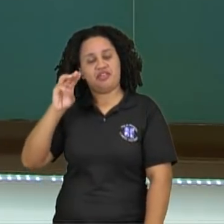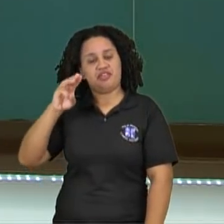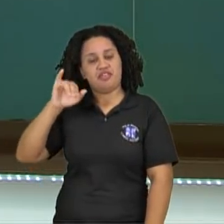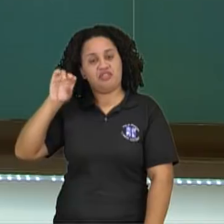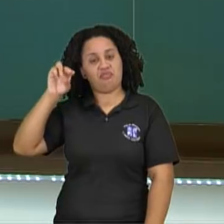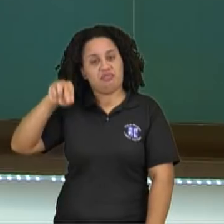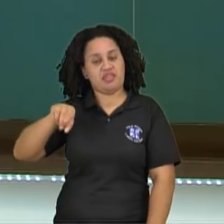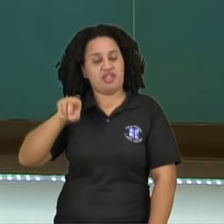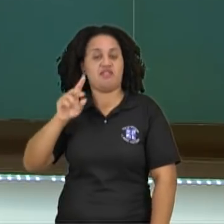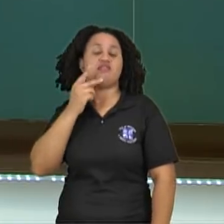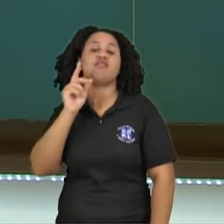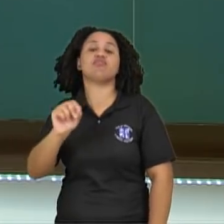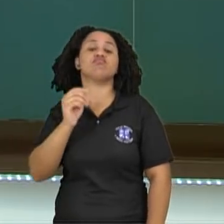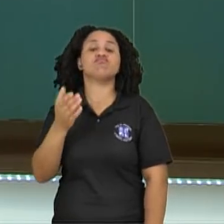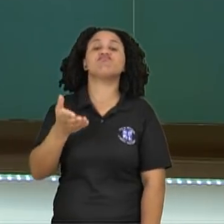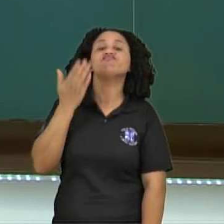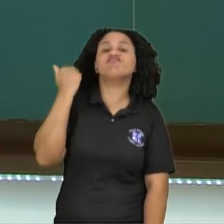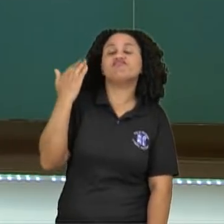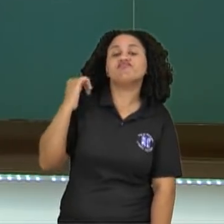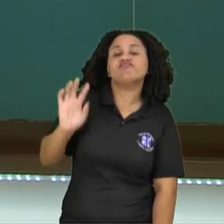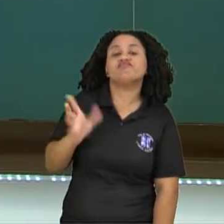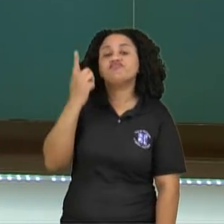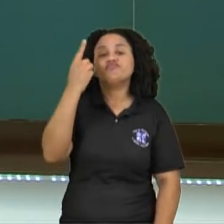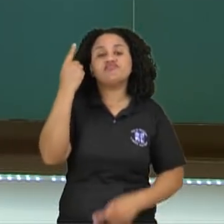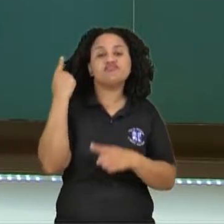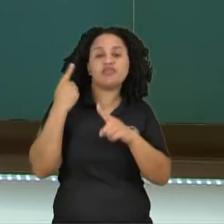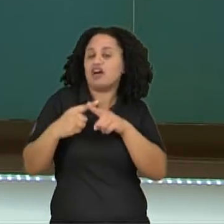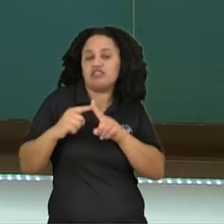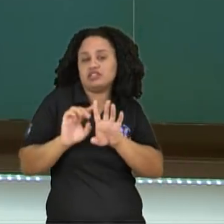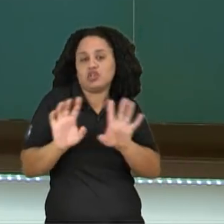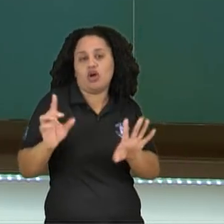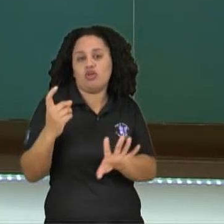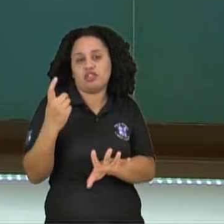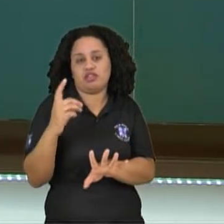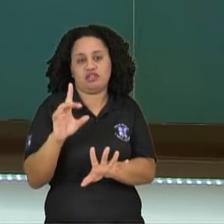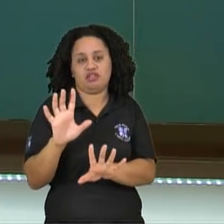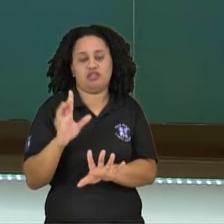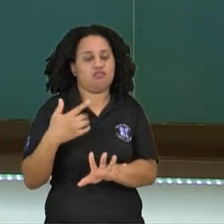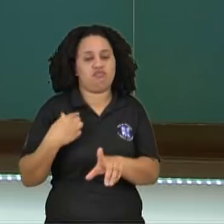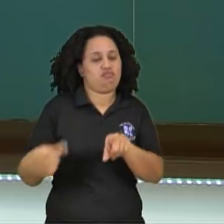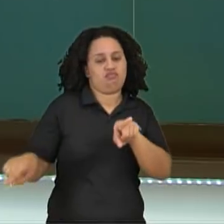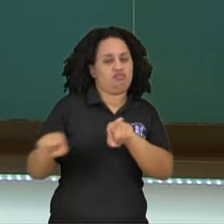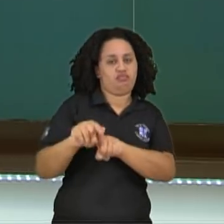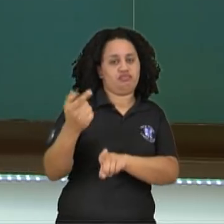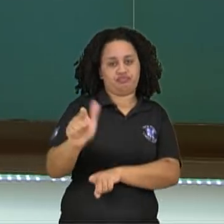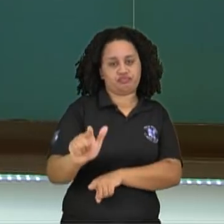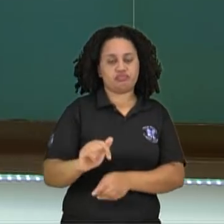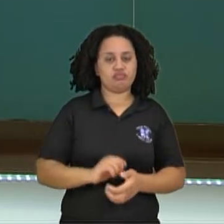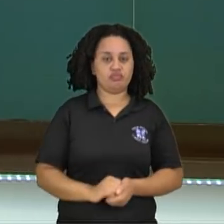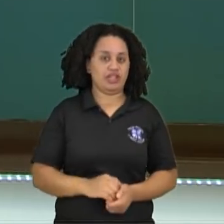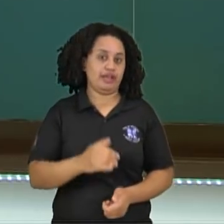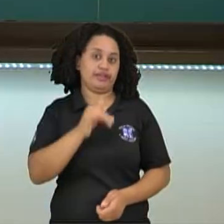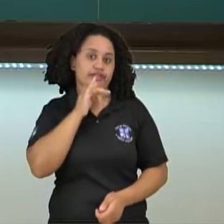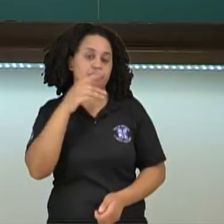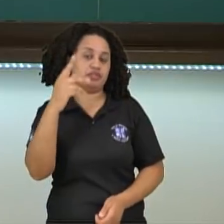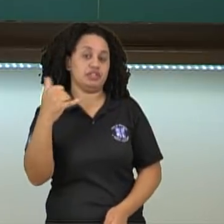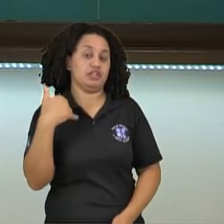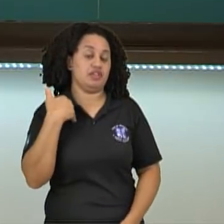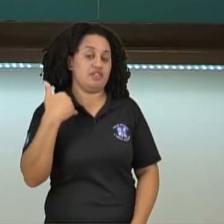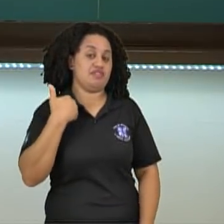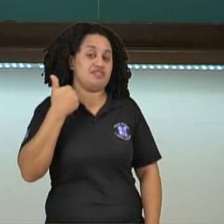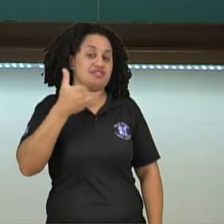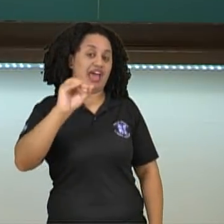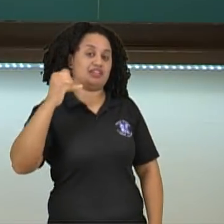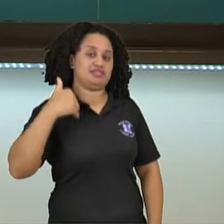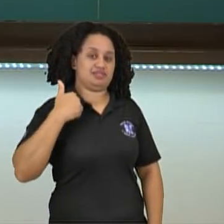diz que o evento, o passado, ele acontece uma vez, ele é único e irrepetível. O seu aniversário de 10 anos, por exemplo. Mas o